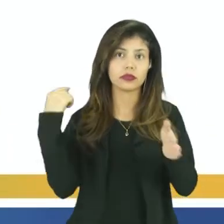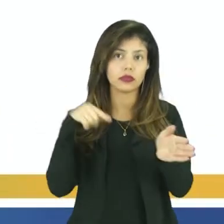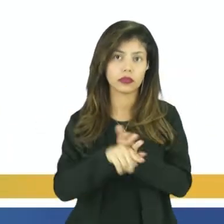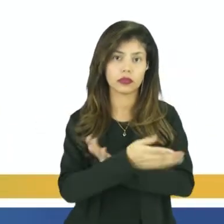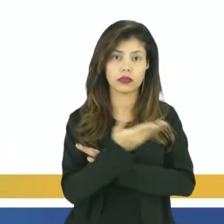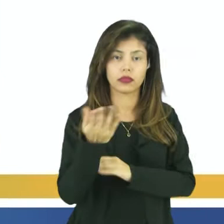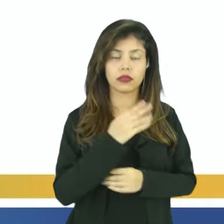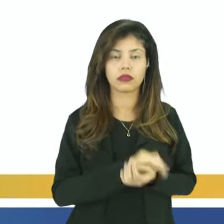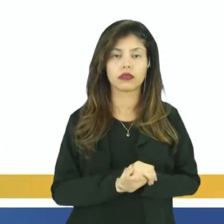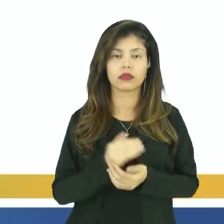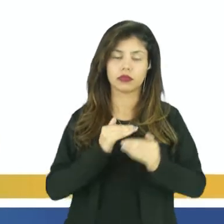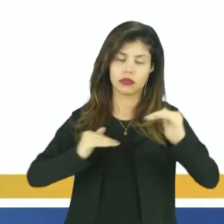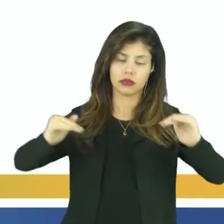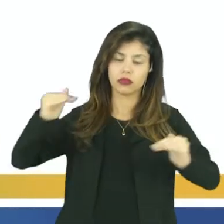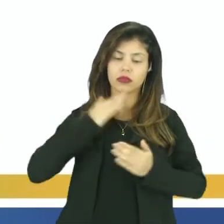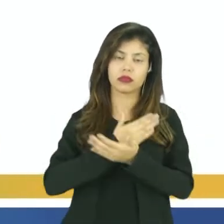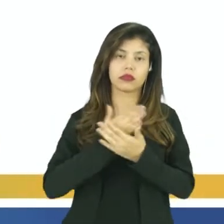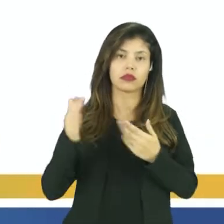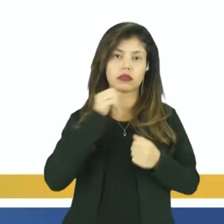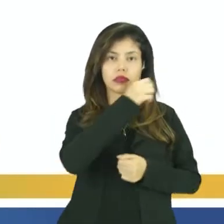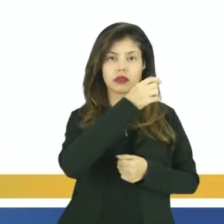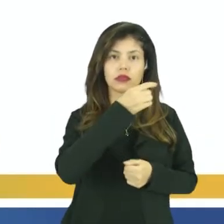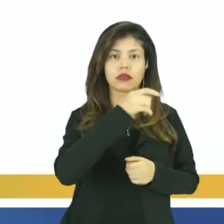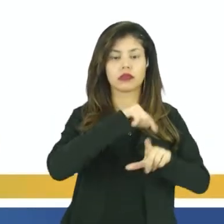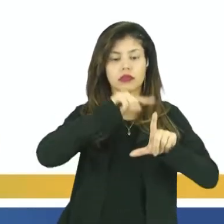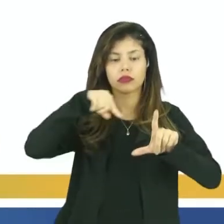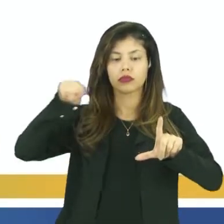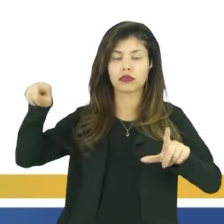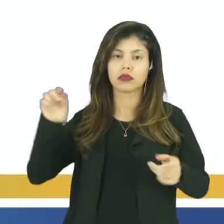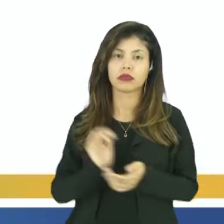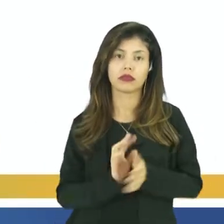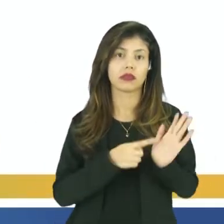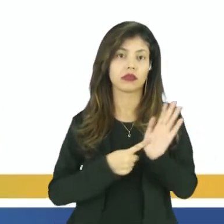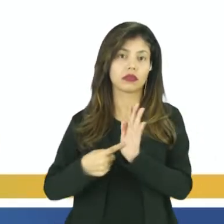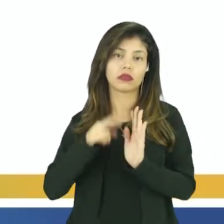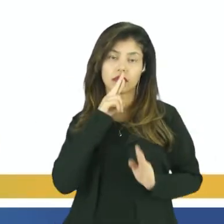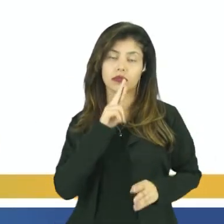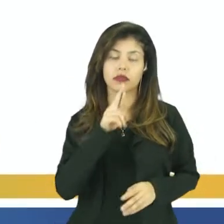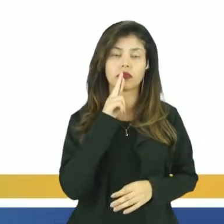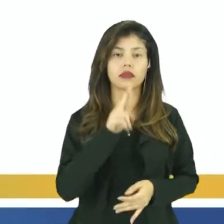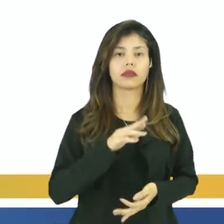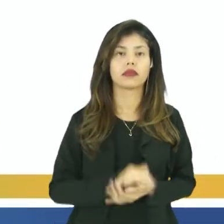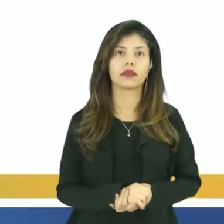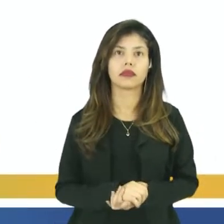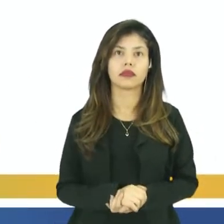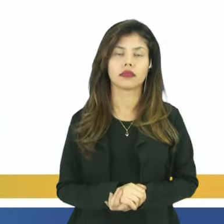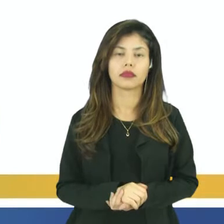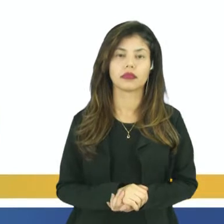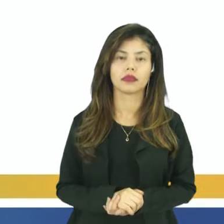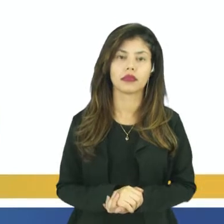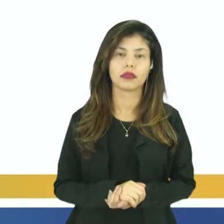que está no enunciado do gráfico, nós teremos as respostas